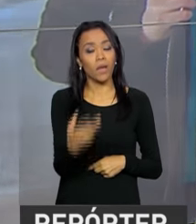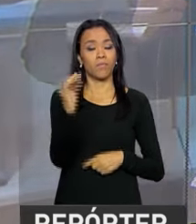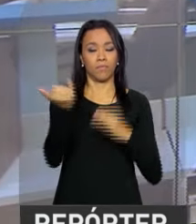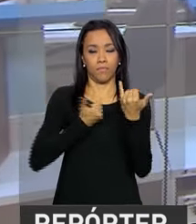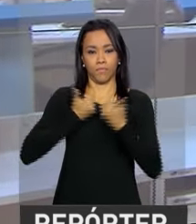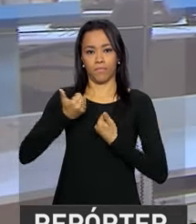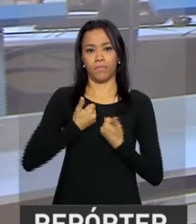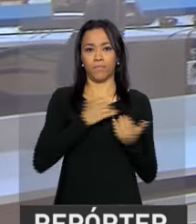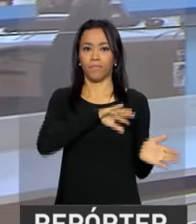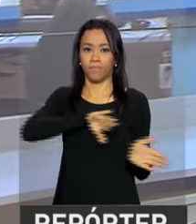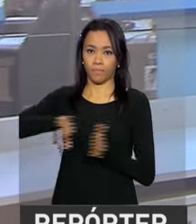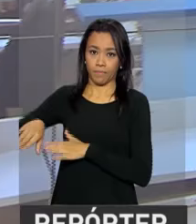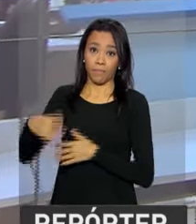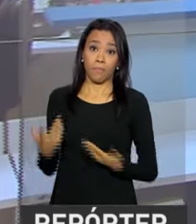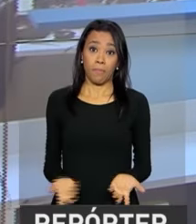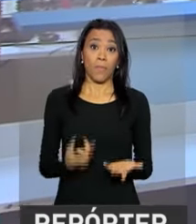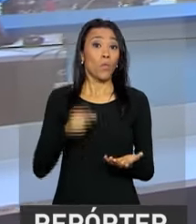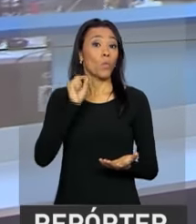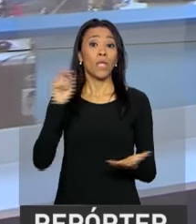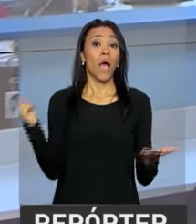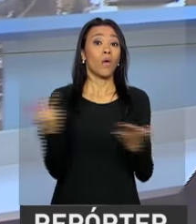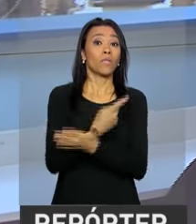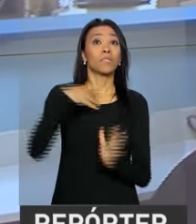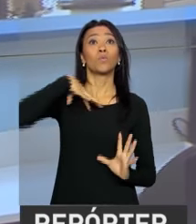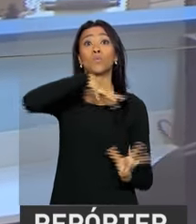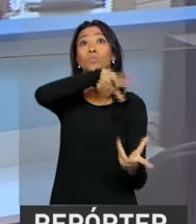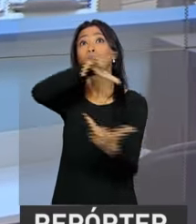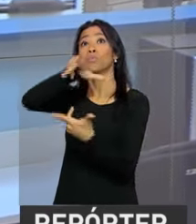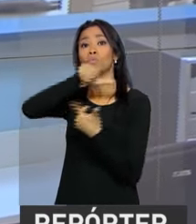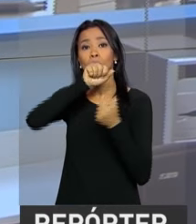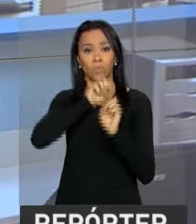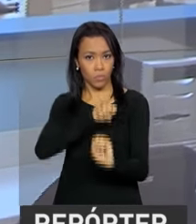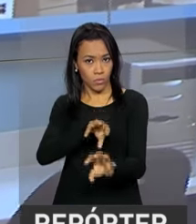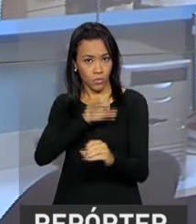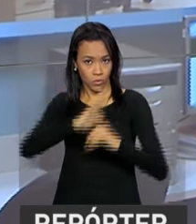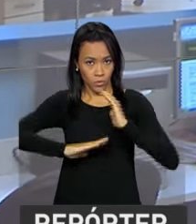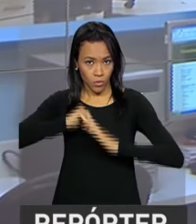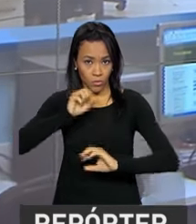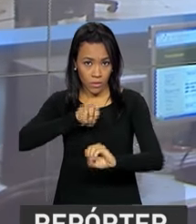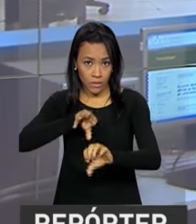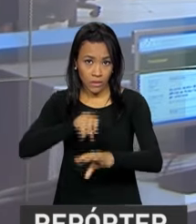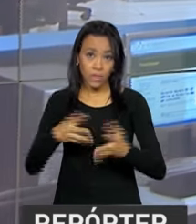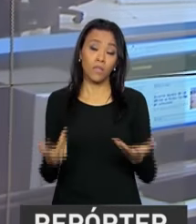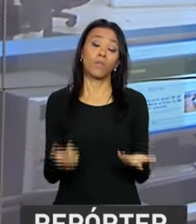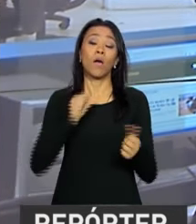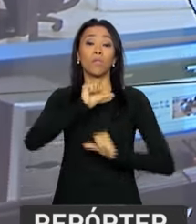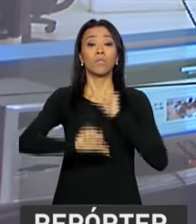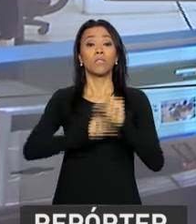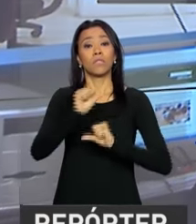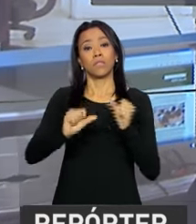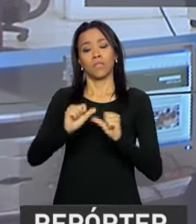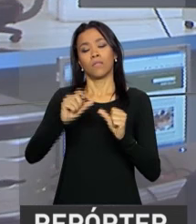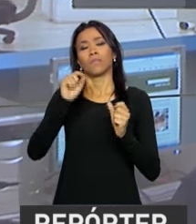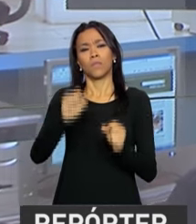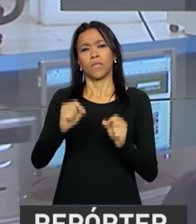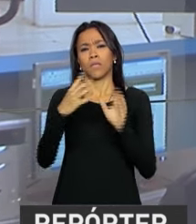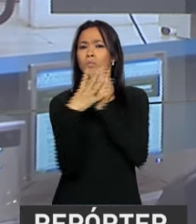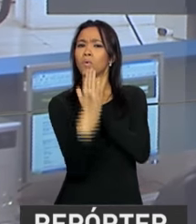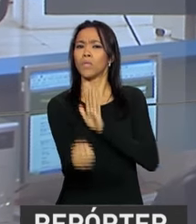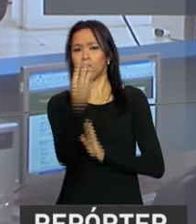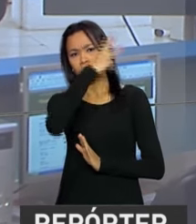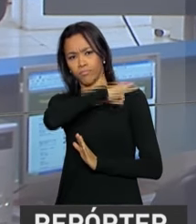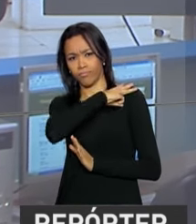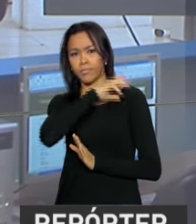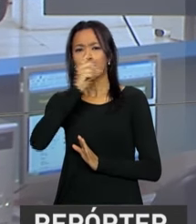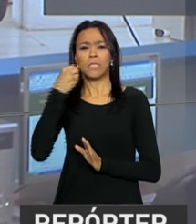vivo seguir a tendência mundial de educação as mudanças anunciadas pelo governo para o ensino médio consideraram experiências